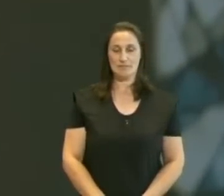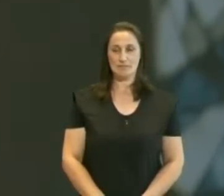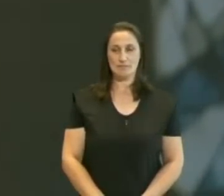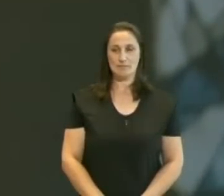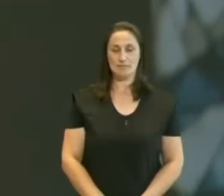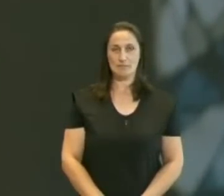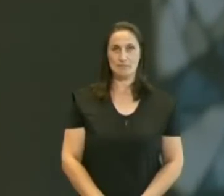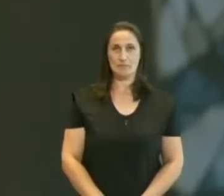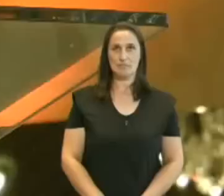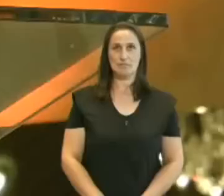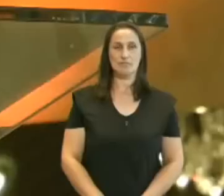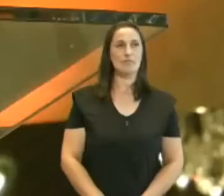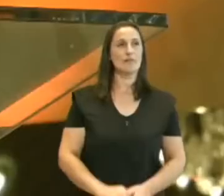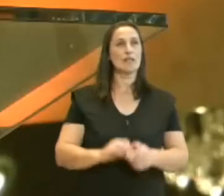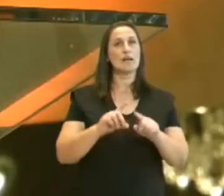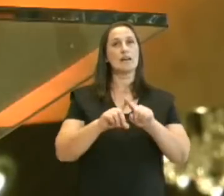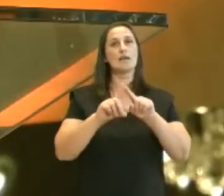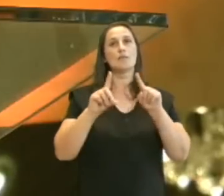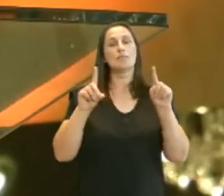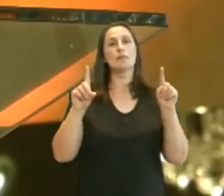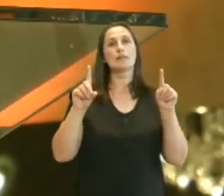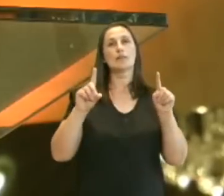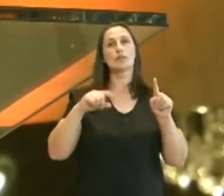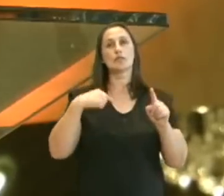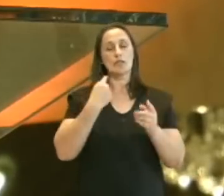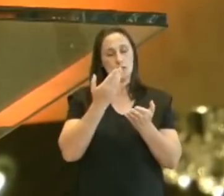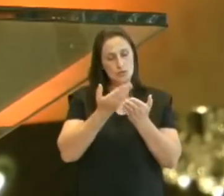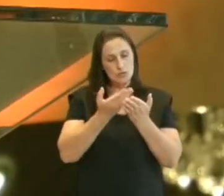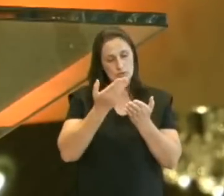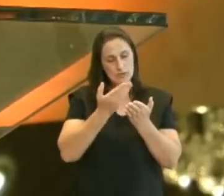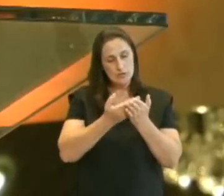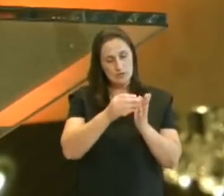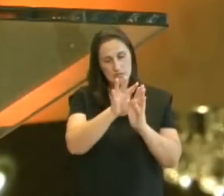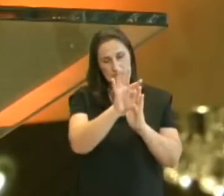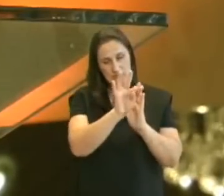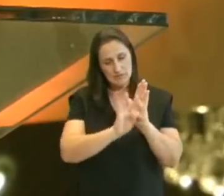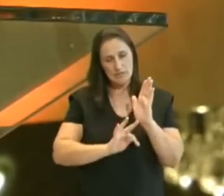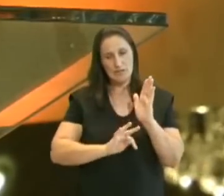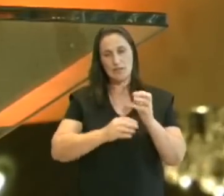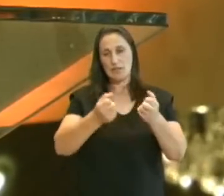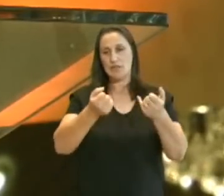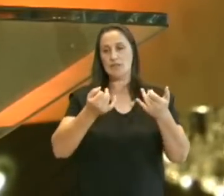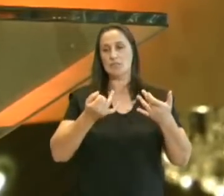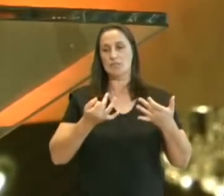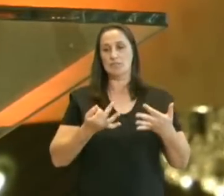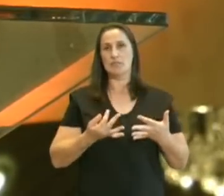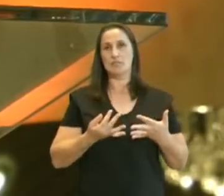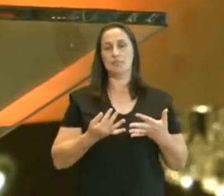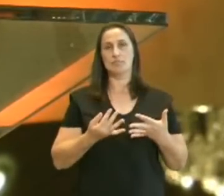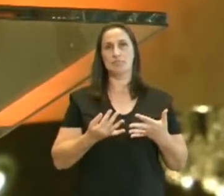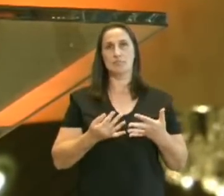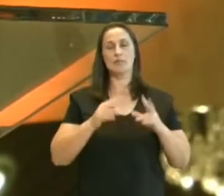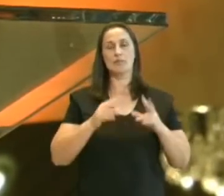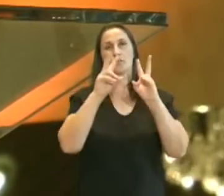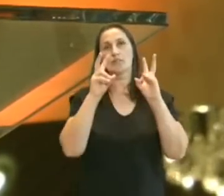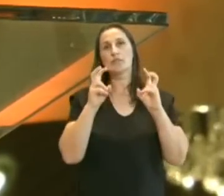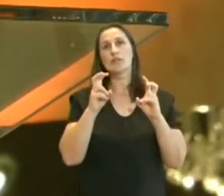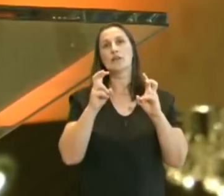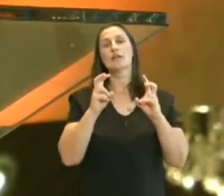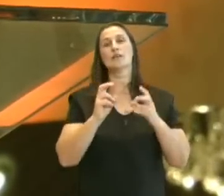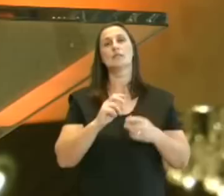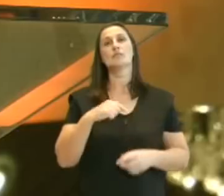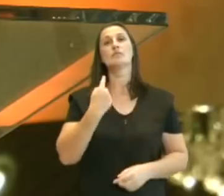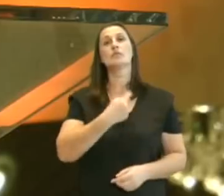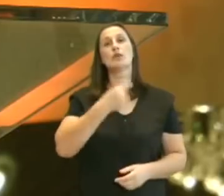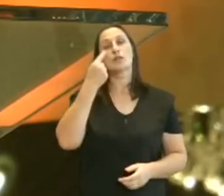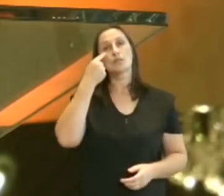Mas quando a gente vai meditando nesse texto e nos demais textos que falam sobre esse assunto que a gente está estudando, a gente